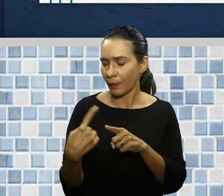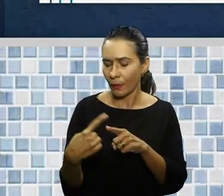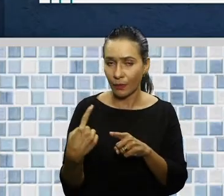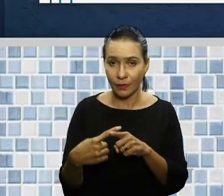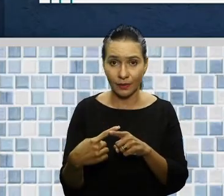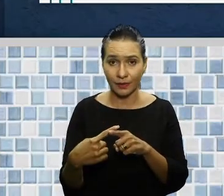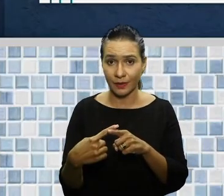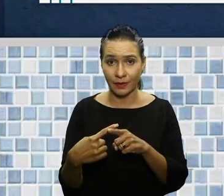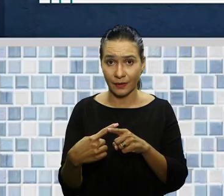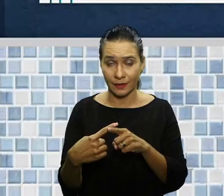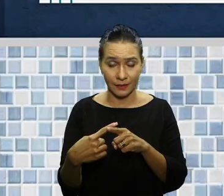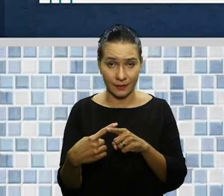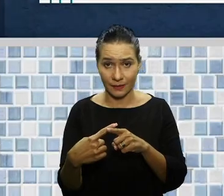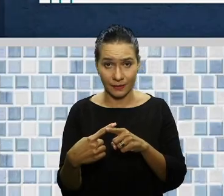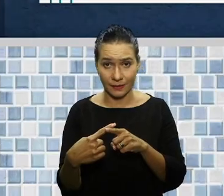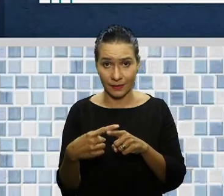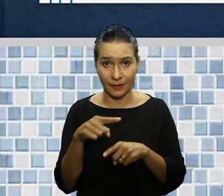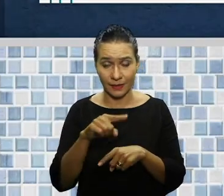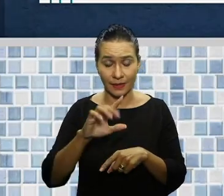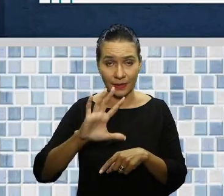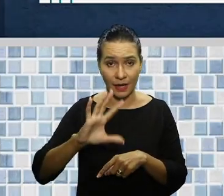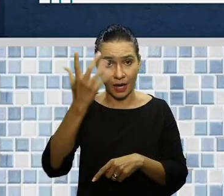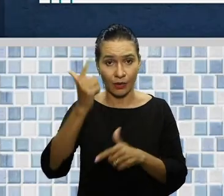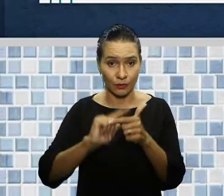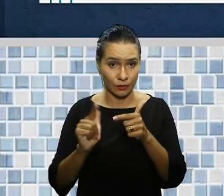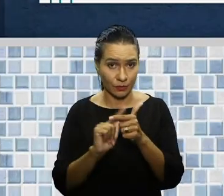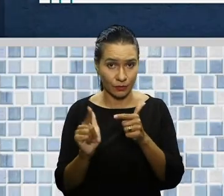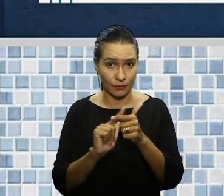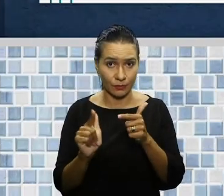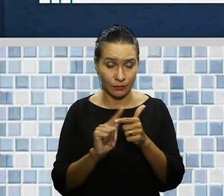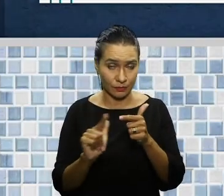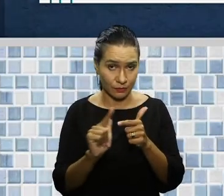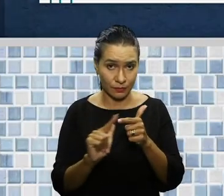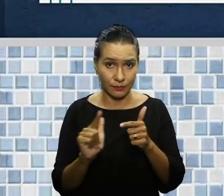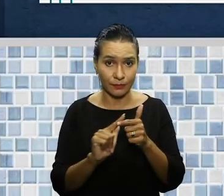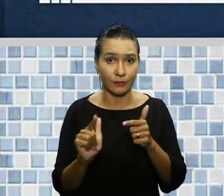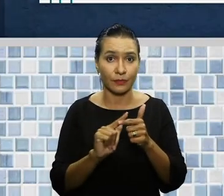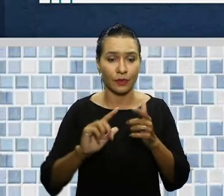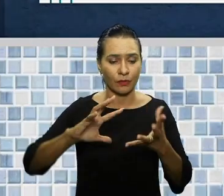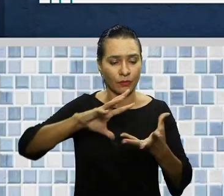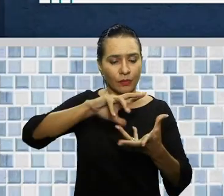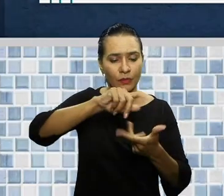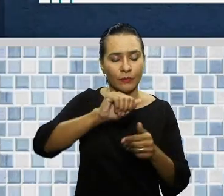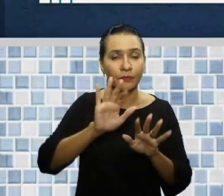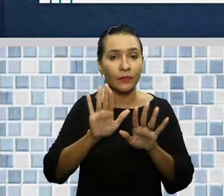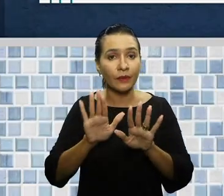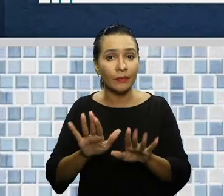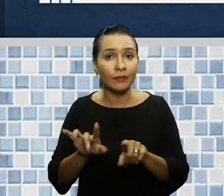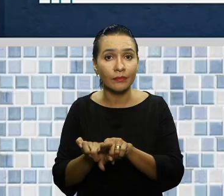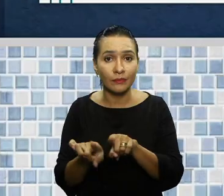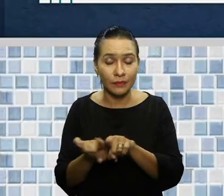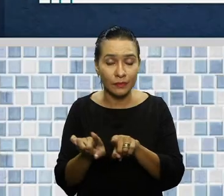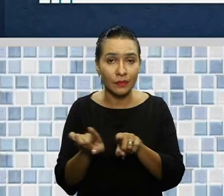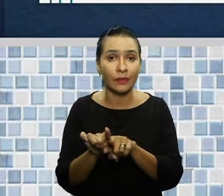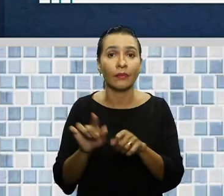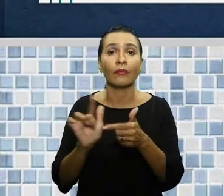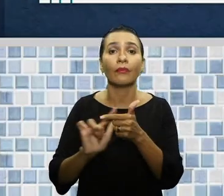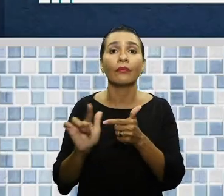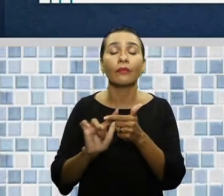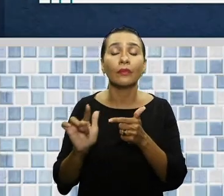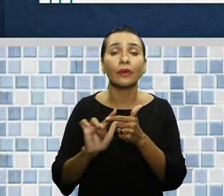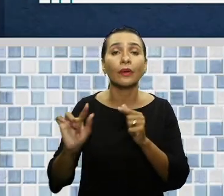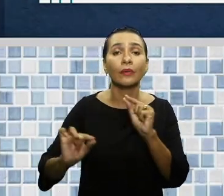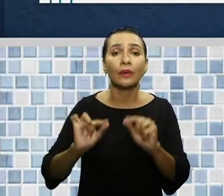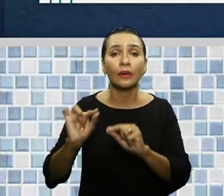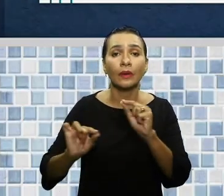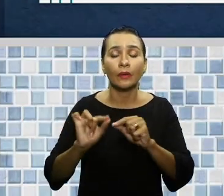vai causar, não só porque ele vai estar causando alguns danos no nosso planeta, né? Mas também porque